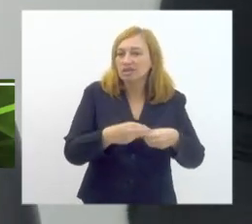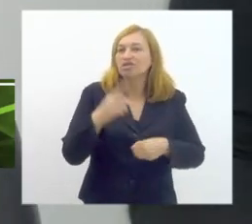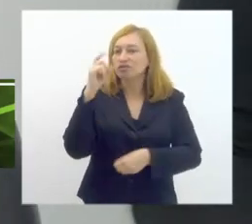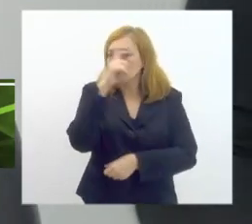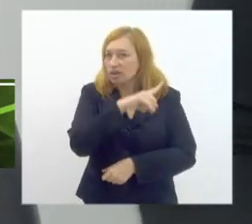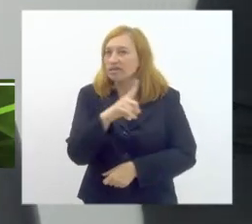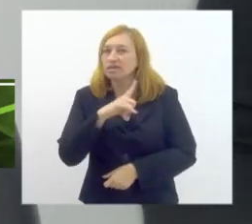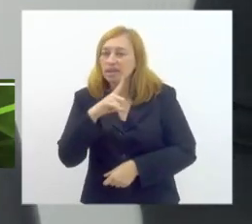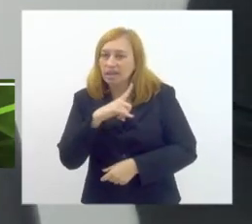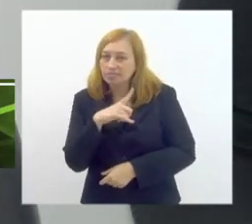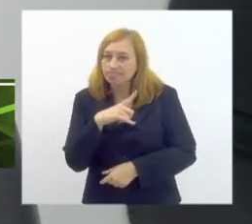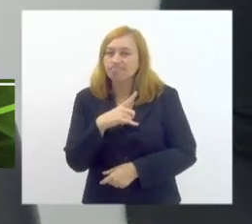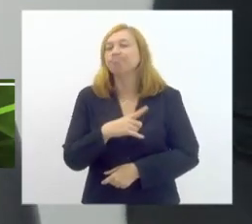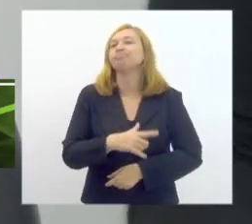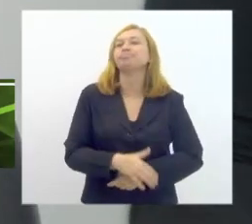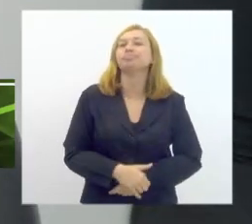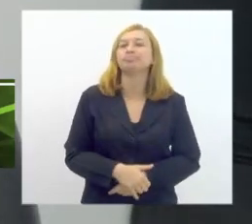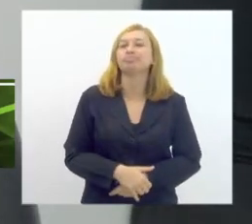dificuldade.